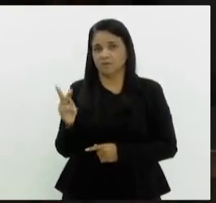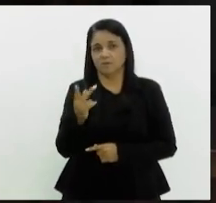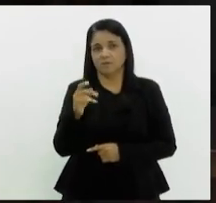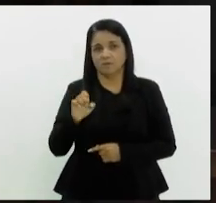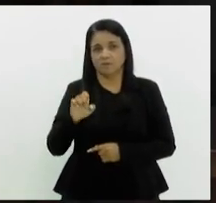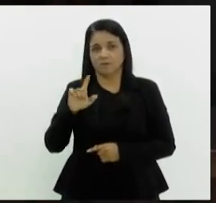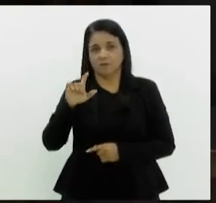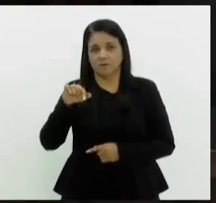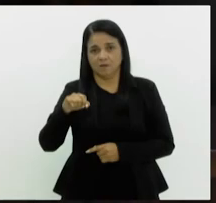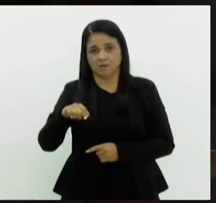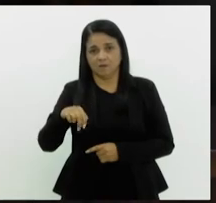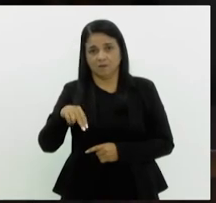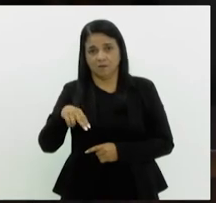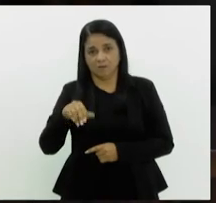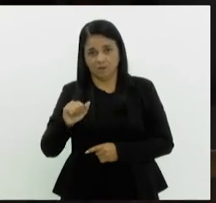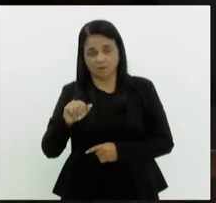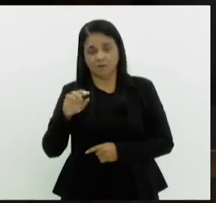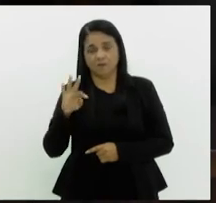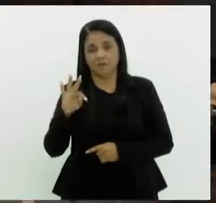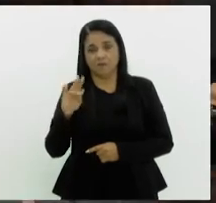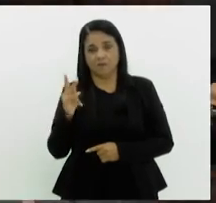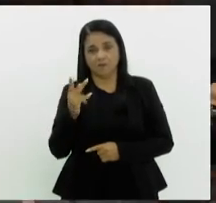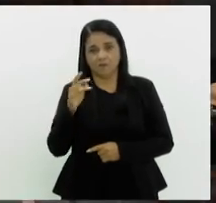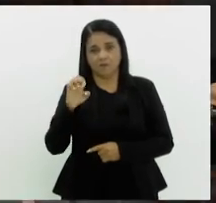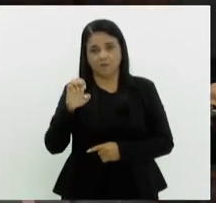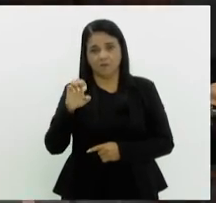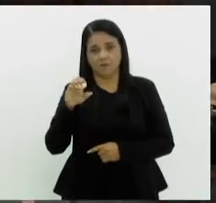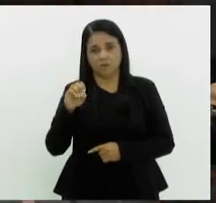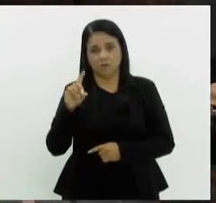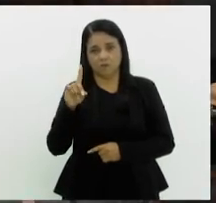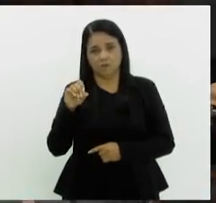Teodoro. Receba a medalha Tiradentes.